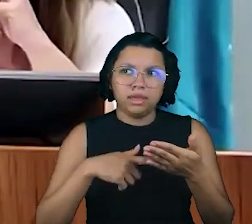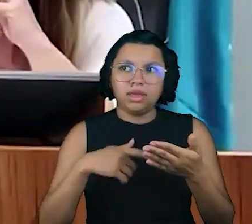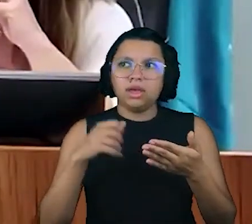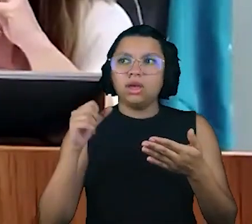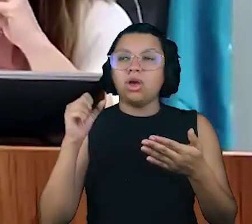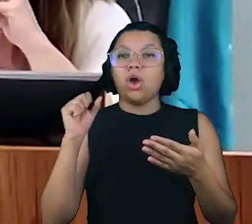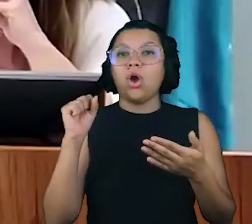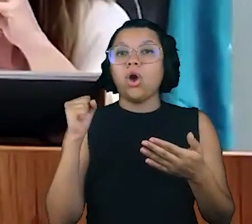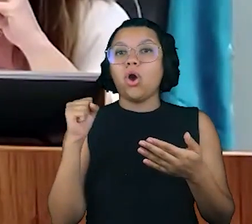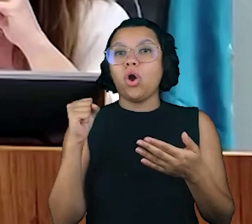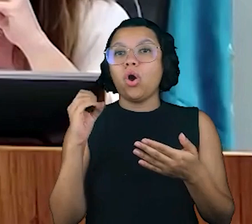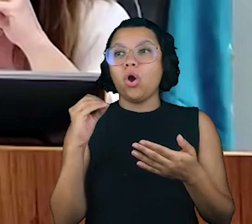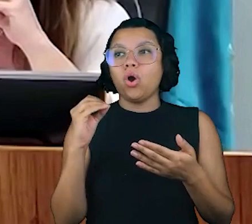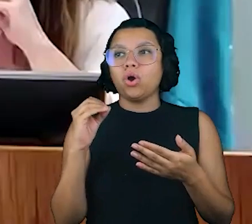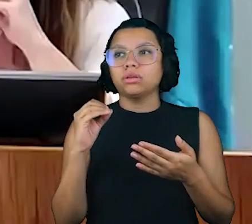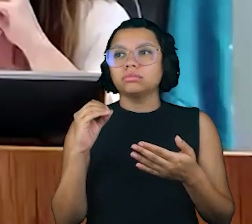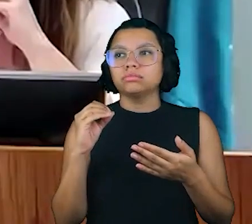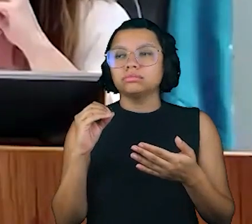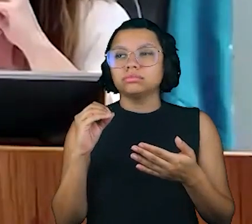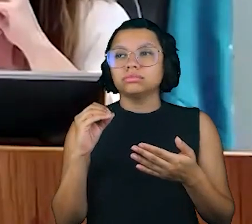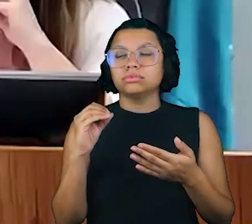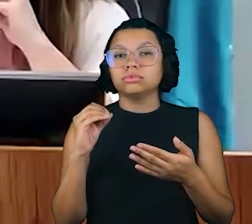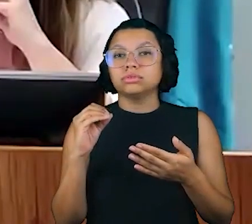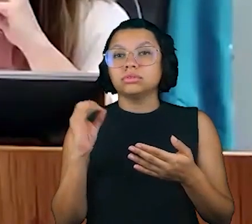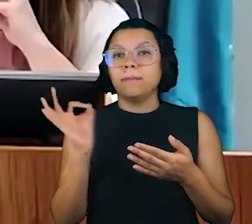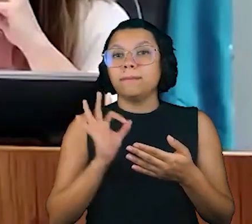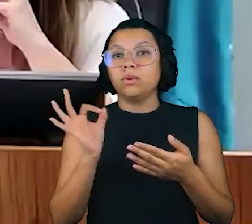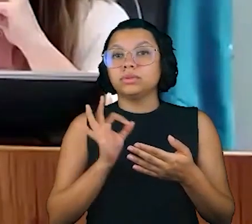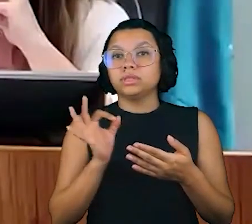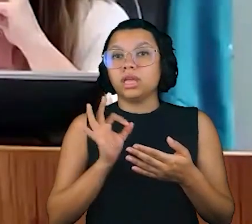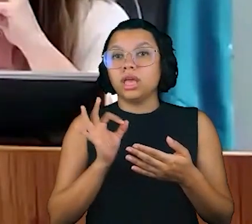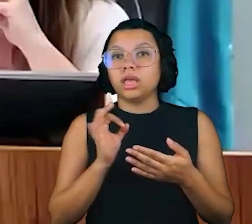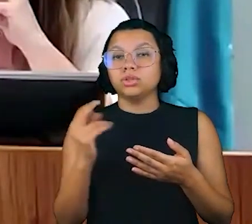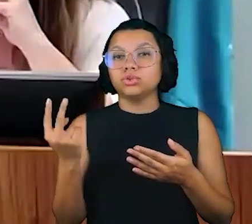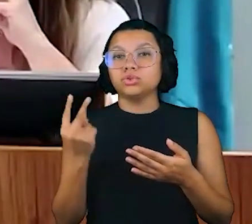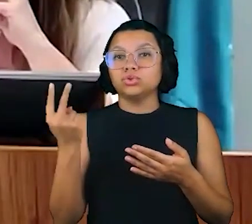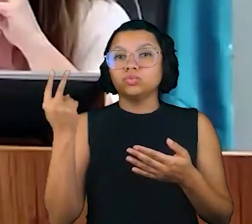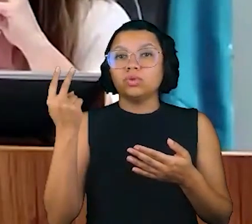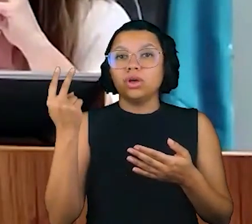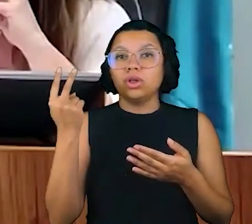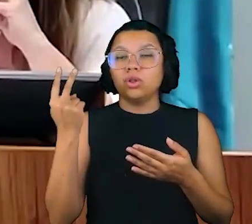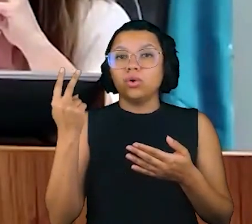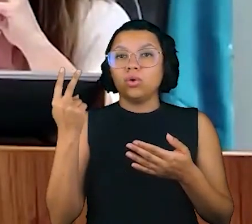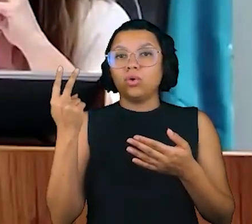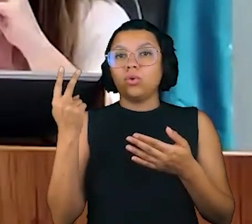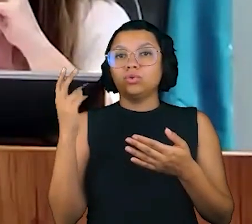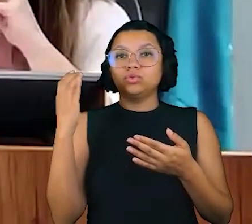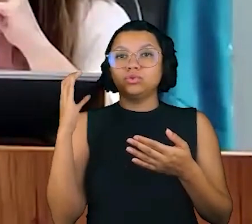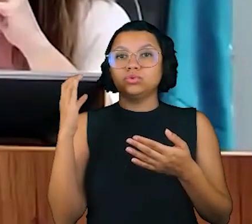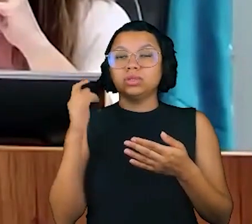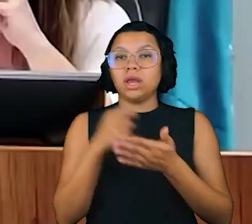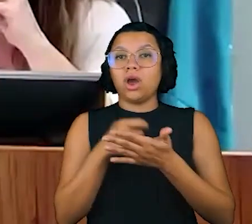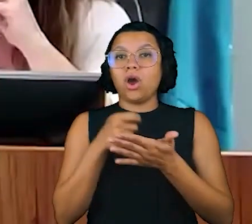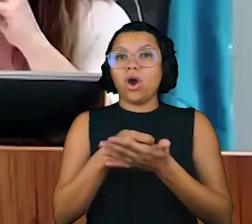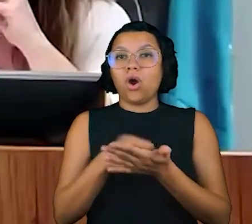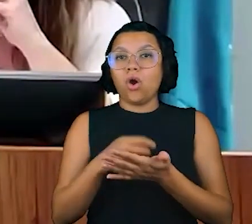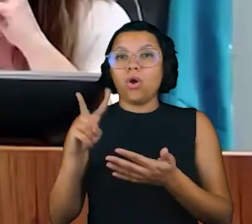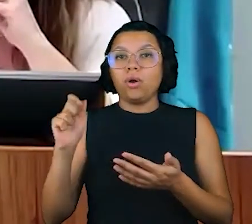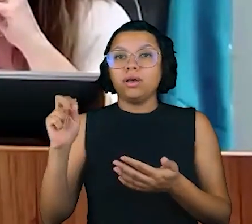80, é lei de Pareto total, 80% do valor dos créditos cobrados na